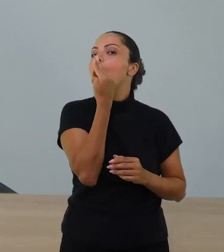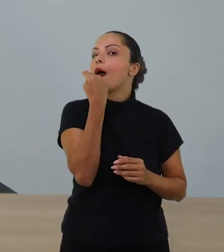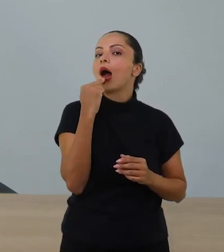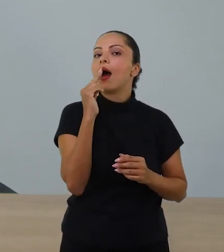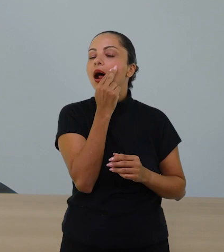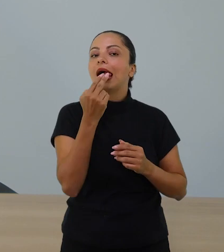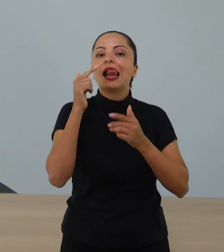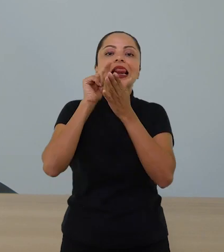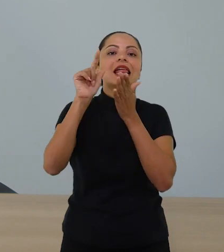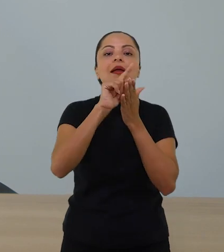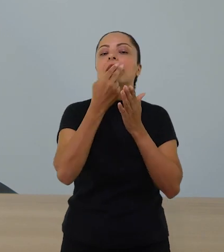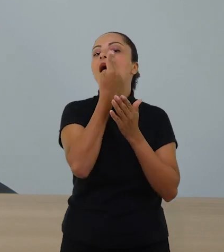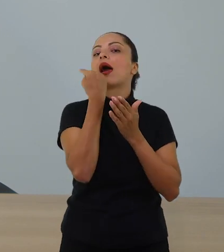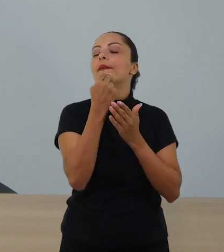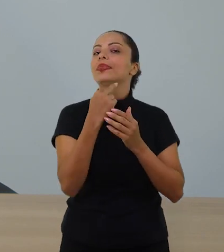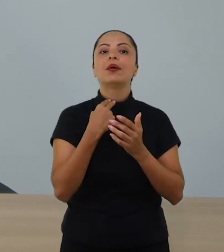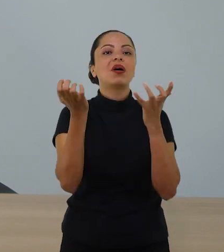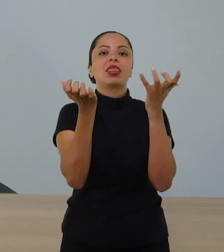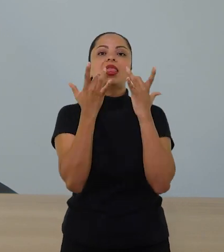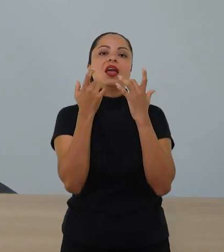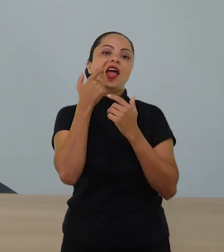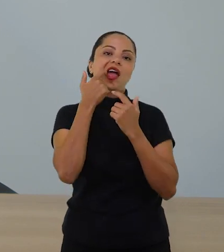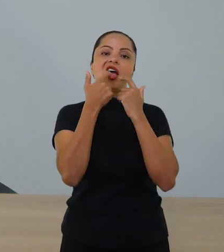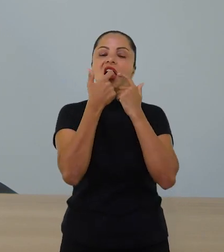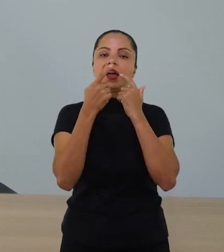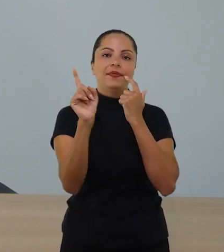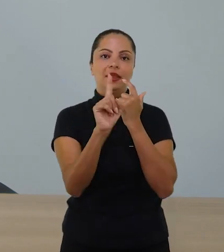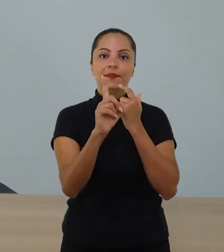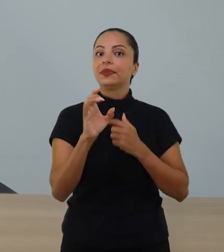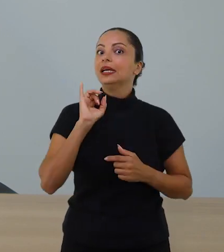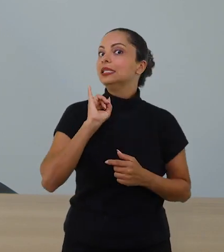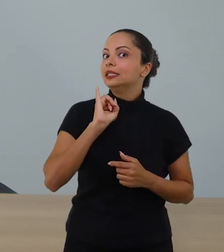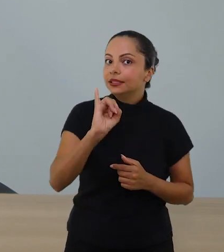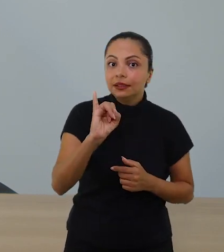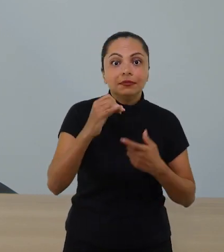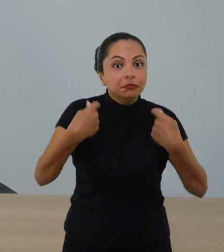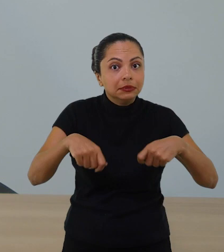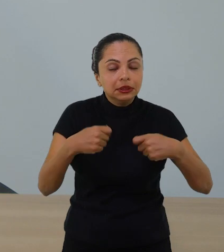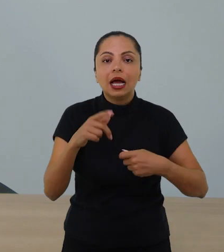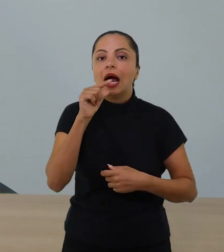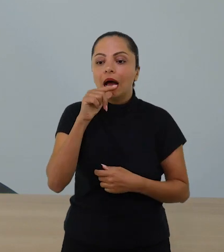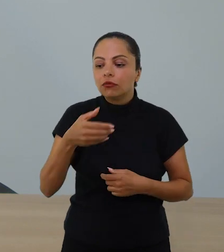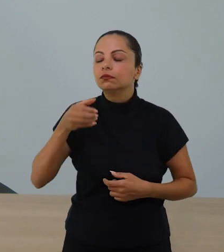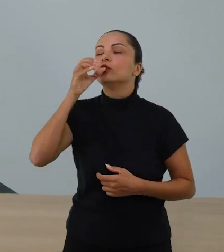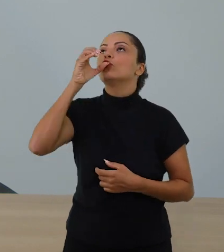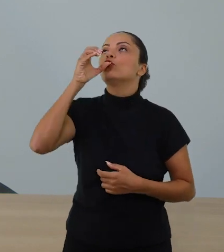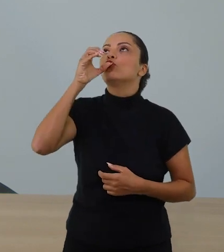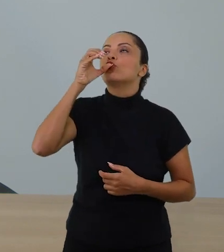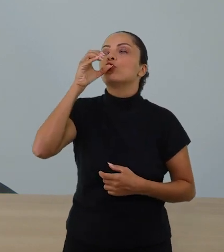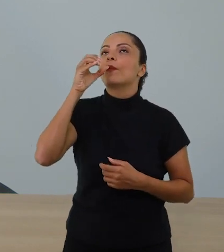e embaixo da língua. Se necessário, dê mais água para a criança engolir para que os grânulos sejam